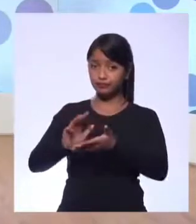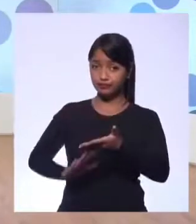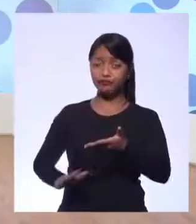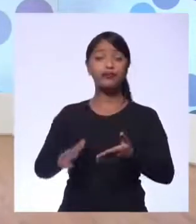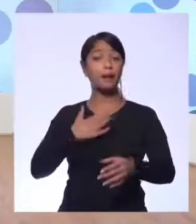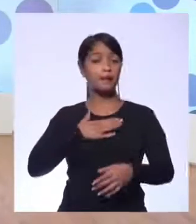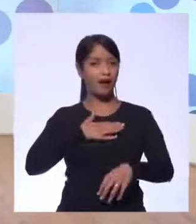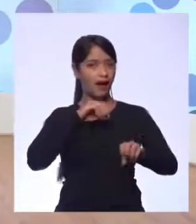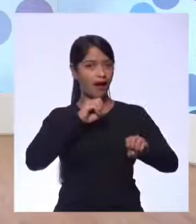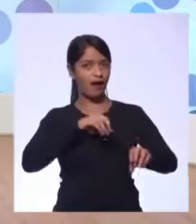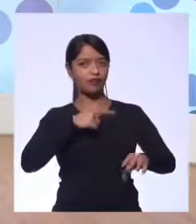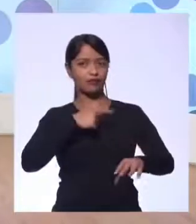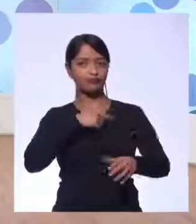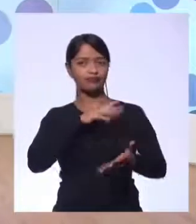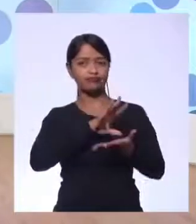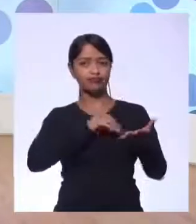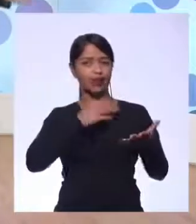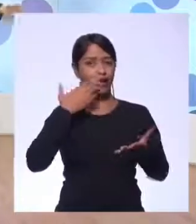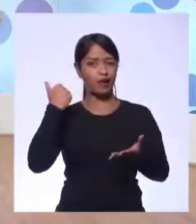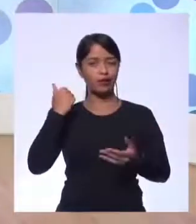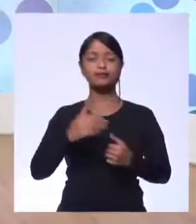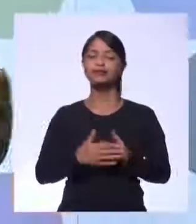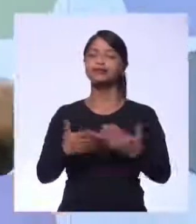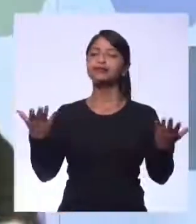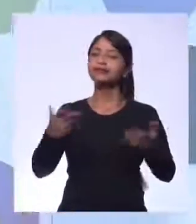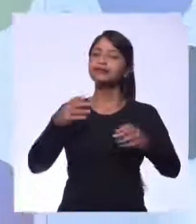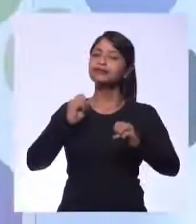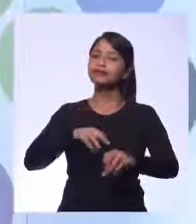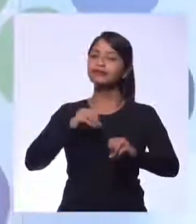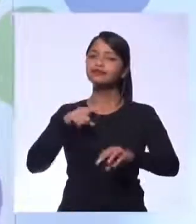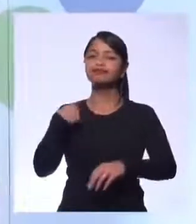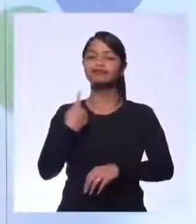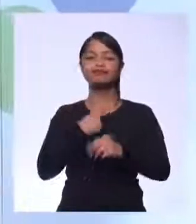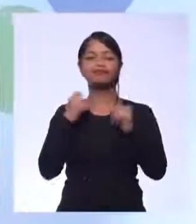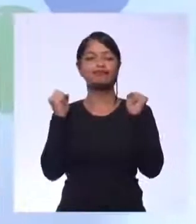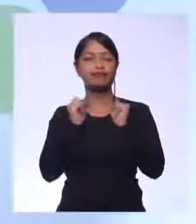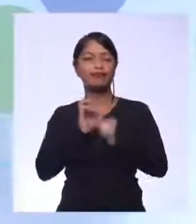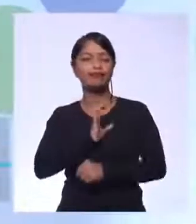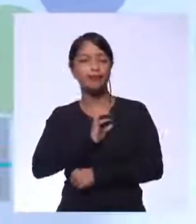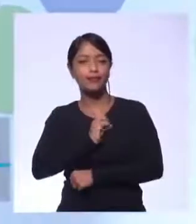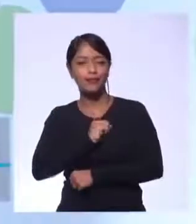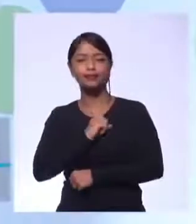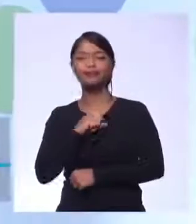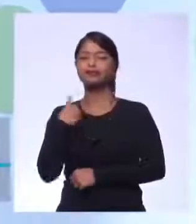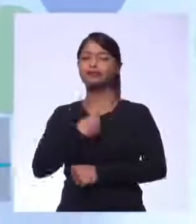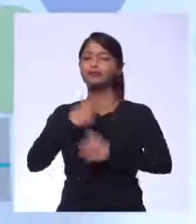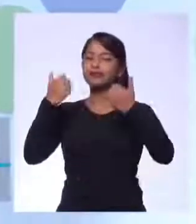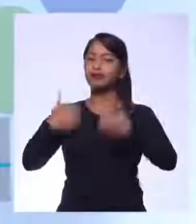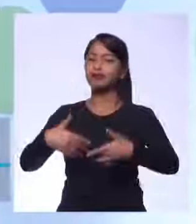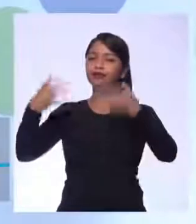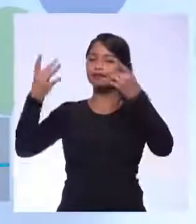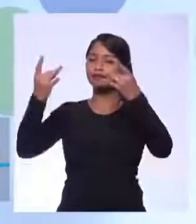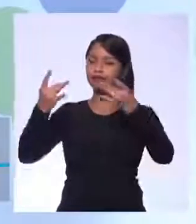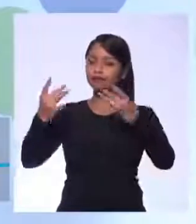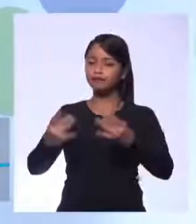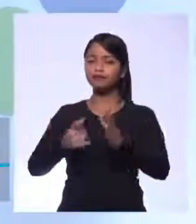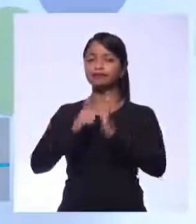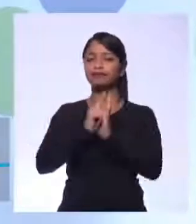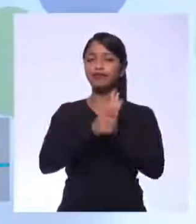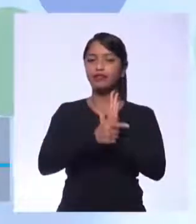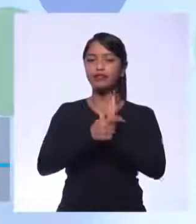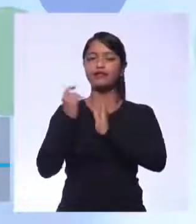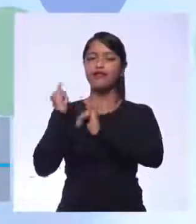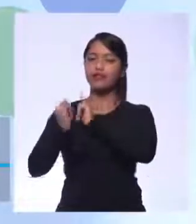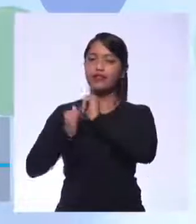aula depois. Olha só, gente, amamos aqui essa aula, a gente explicou bem explicadinho, vocês perceberam a diferença entre gênero,